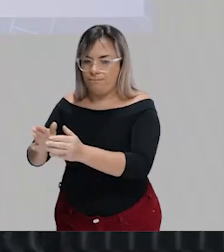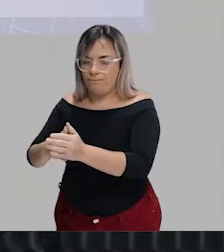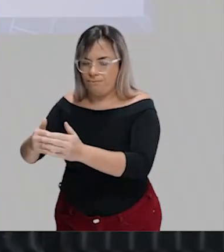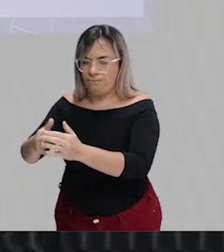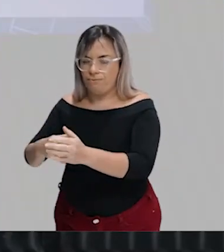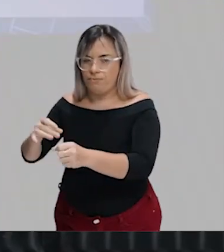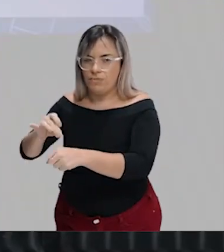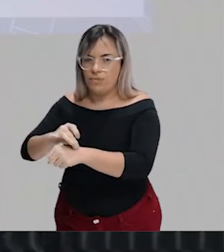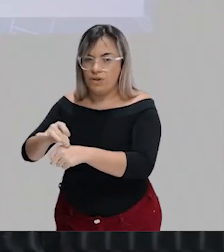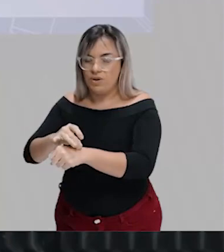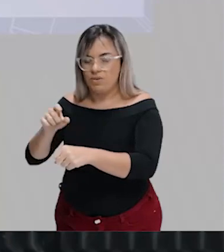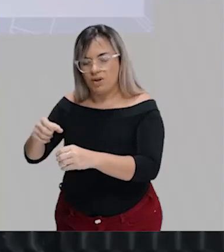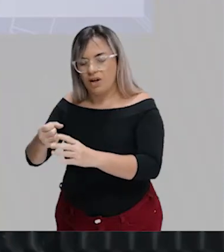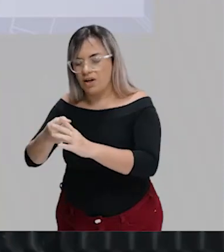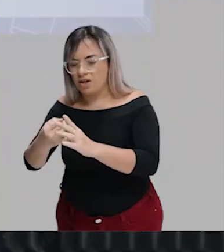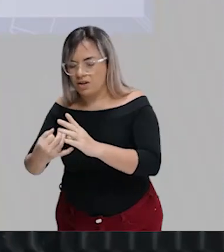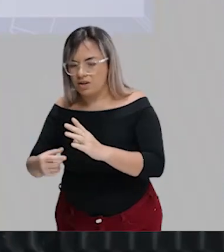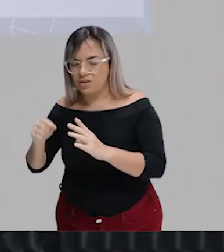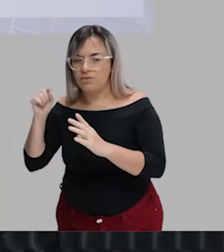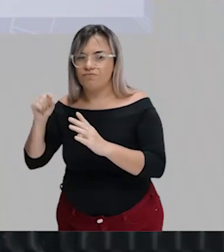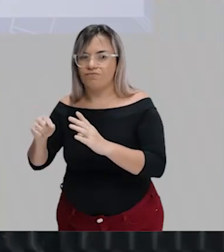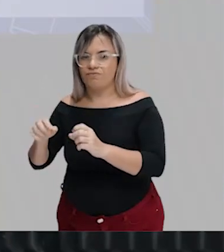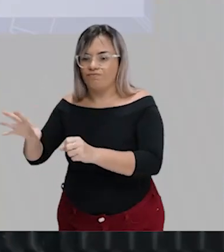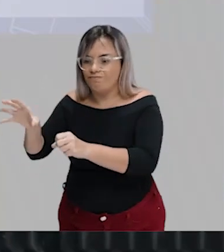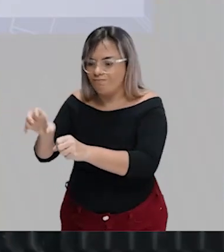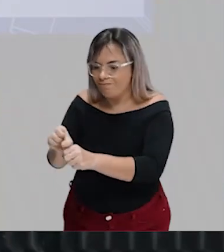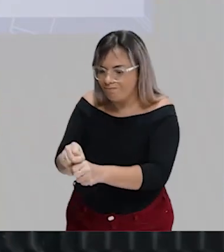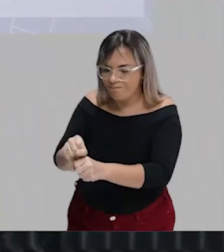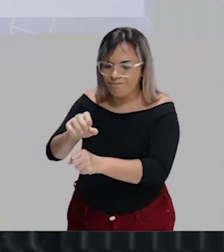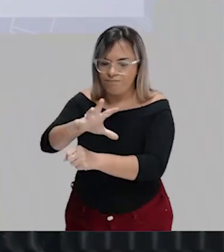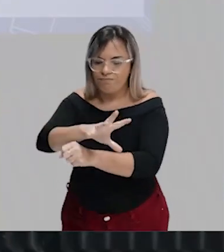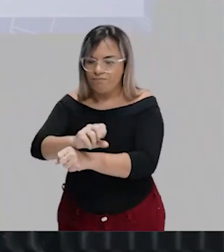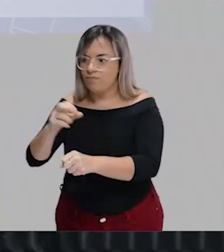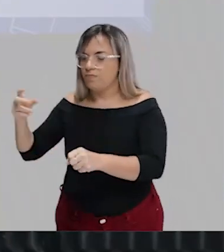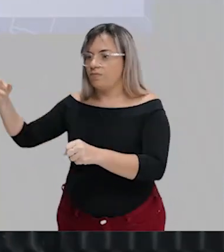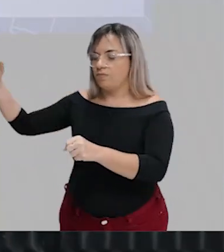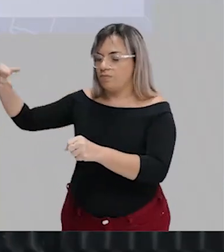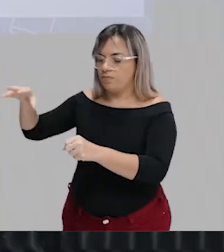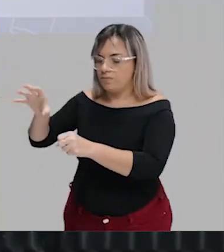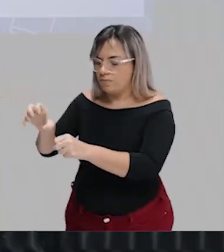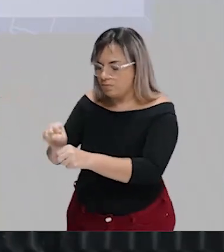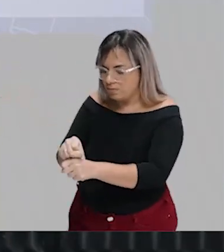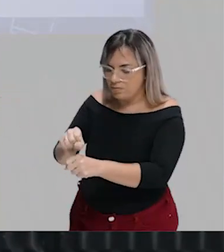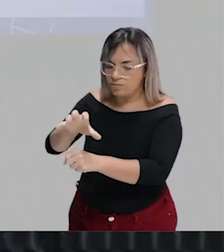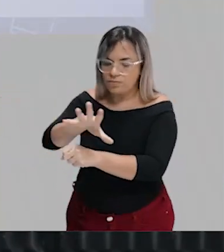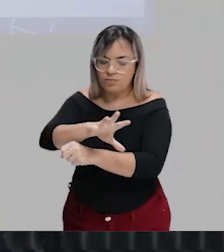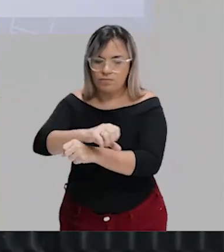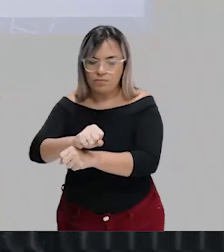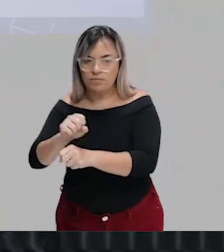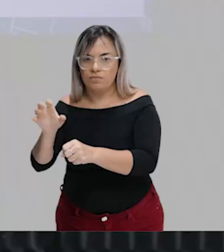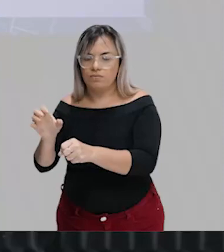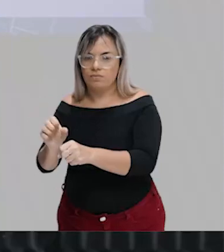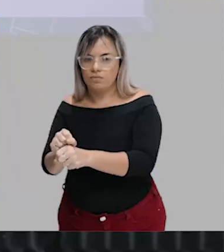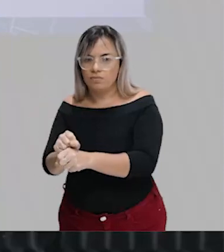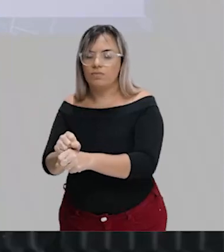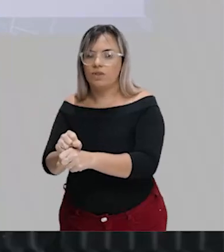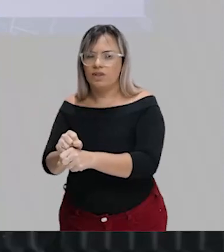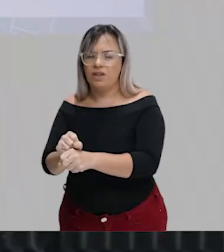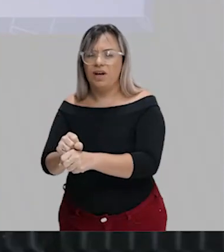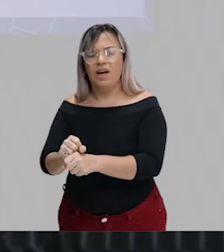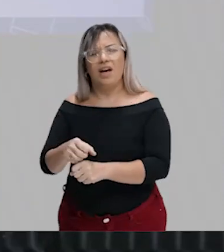coloração preta é justamente a absorção. Né? É só retornar lá para os